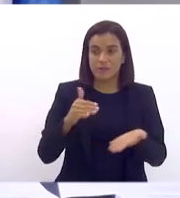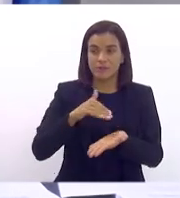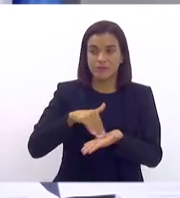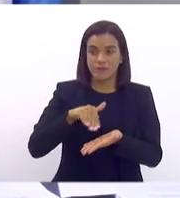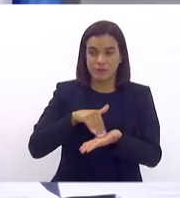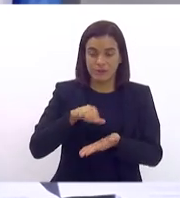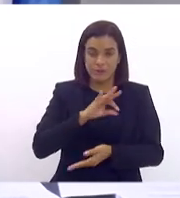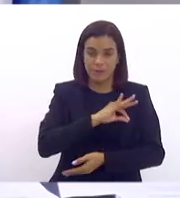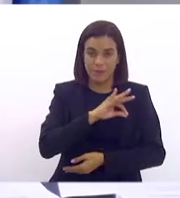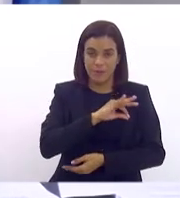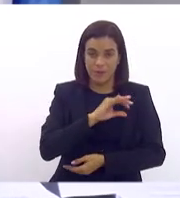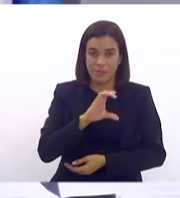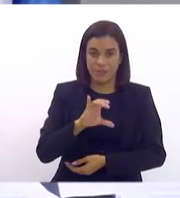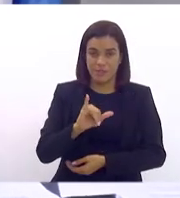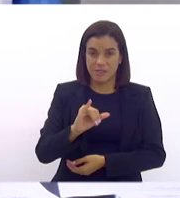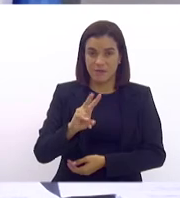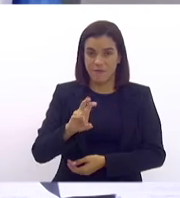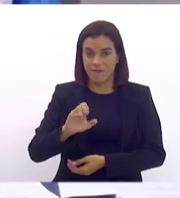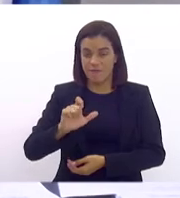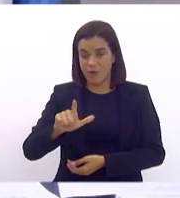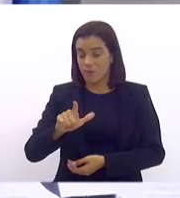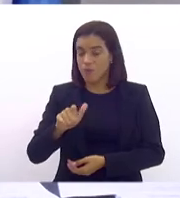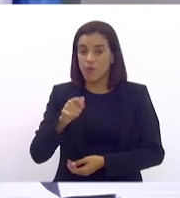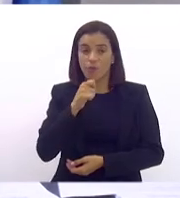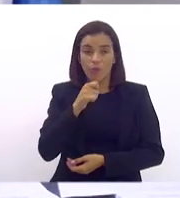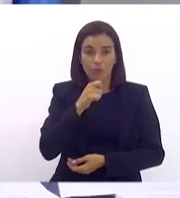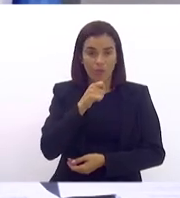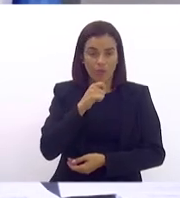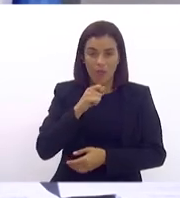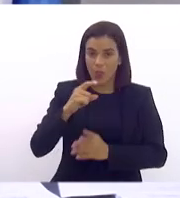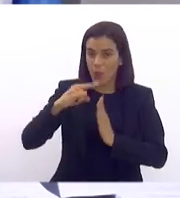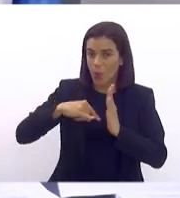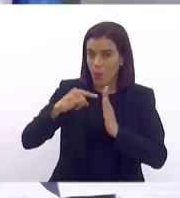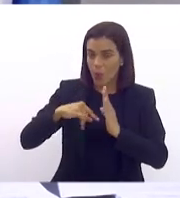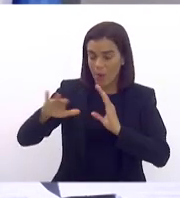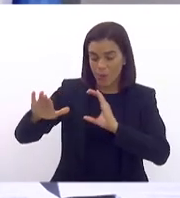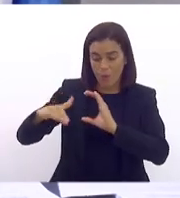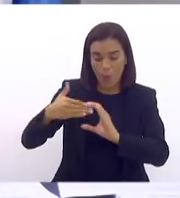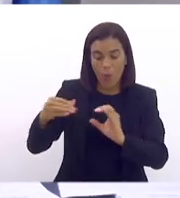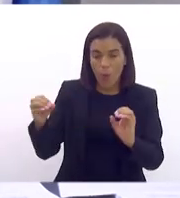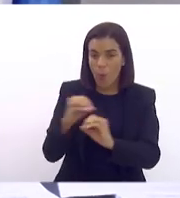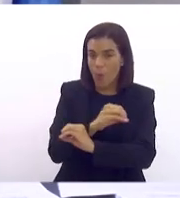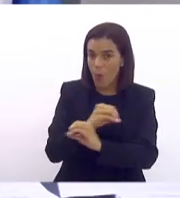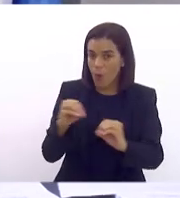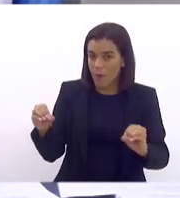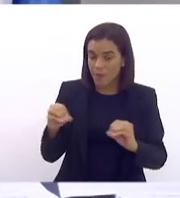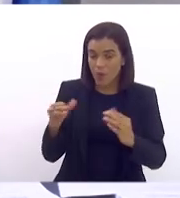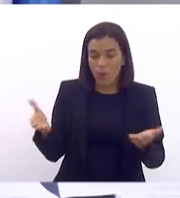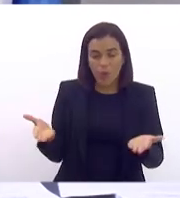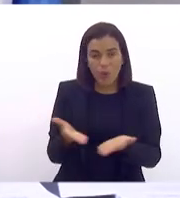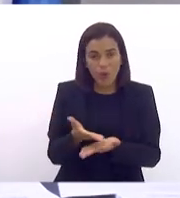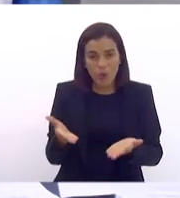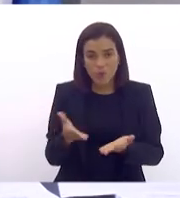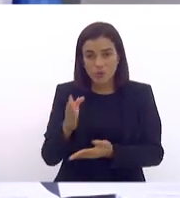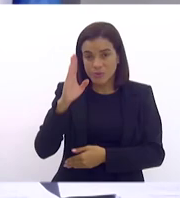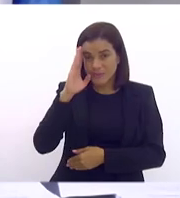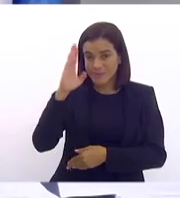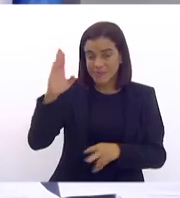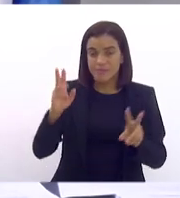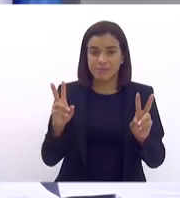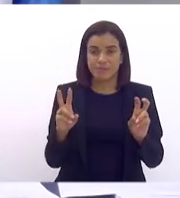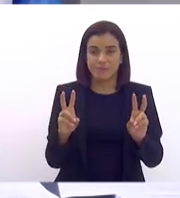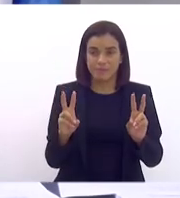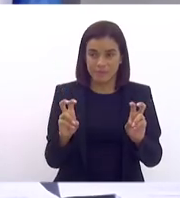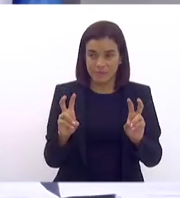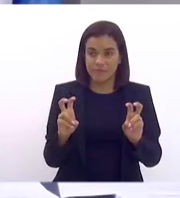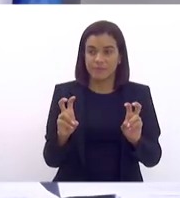de Polícia Civil, uma vez que não recebemos qualquer documento da Polícia Civil e que hoje o principal tema colocado